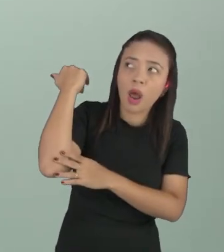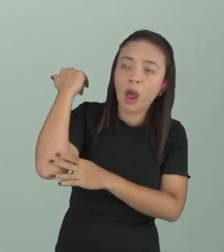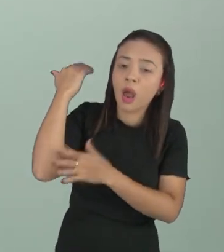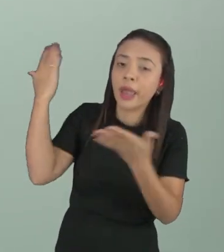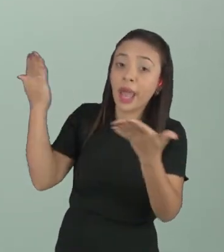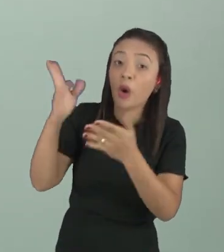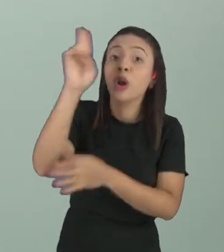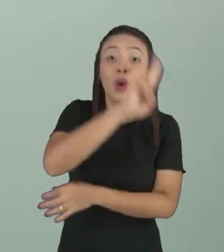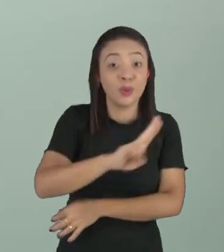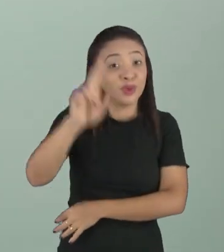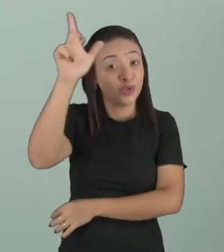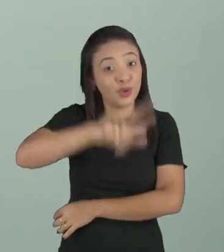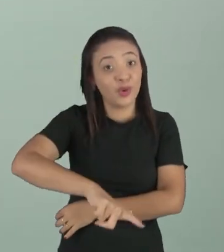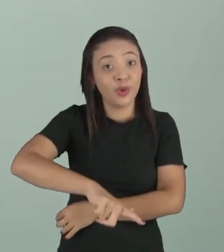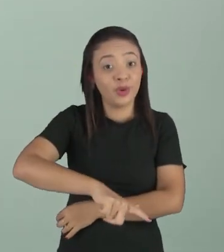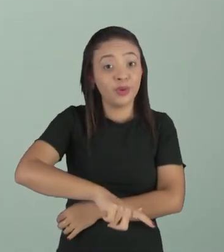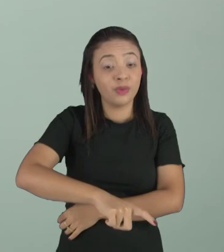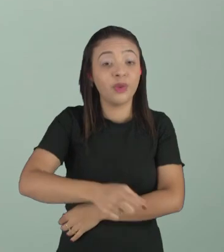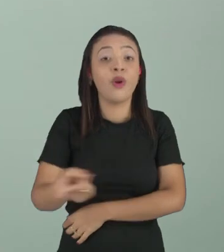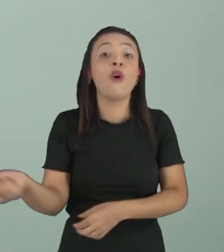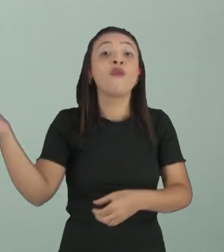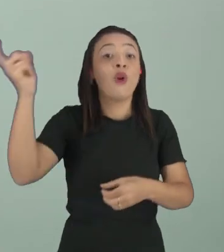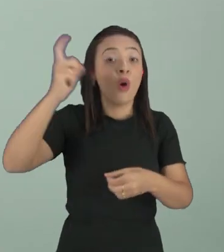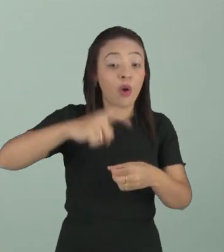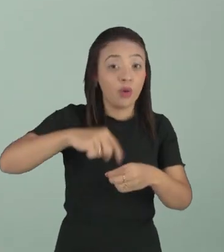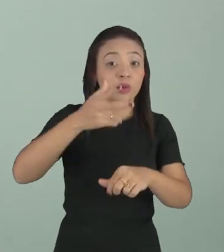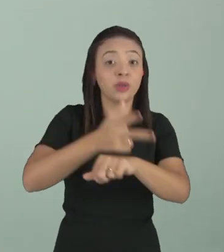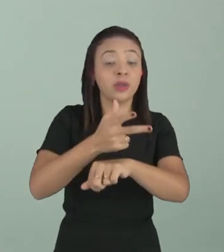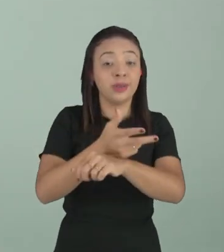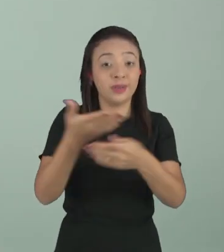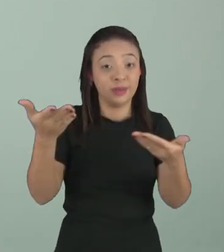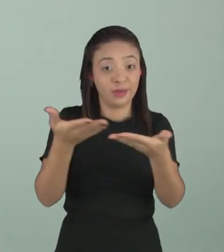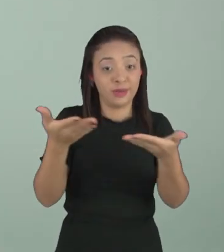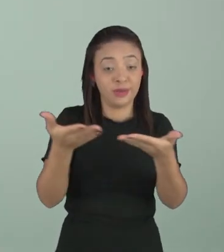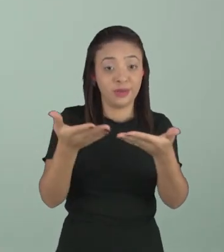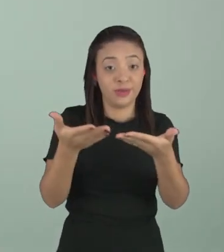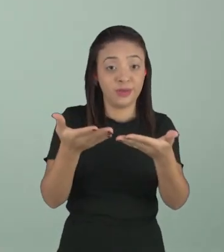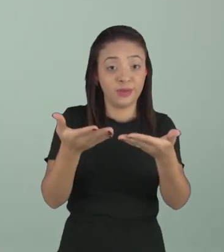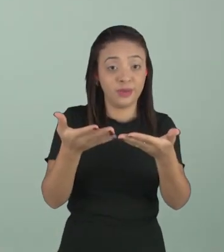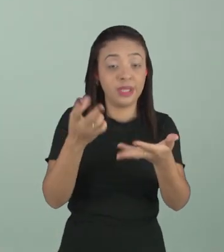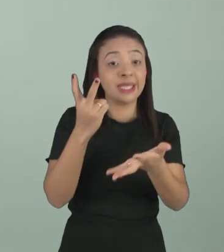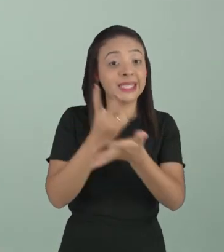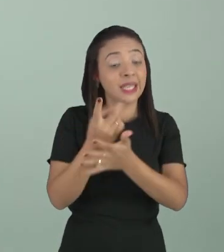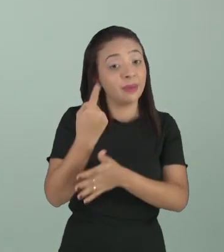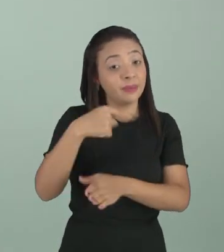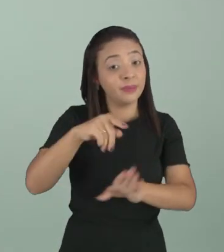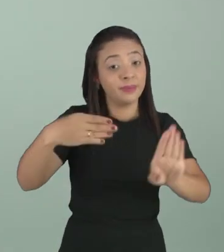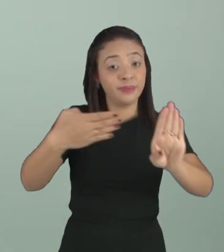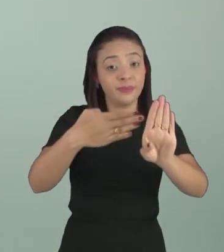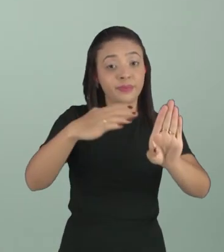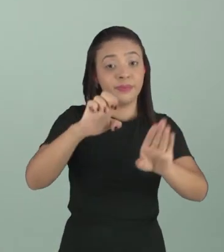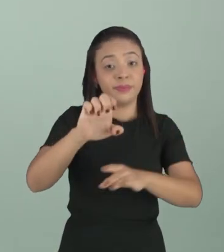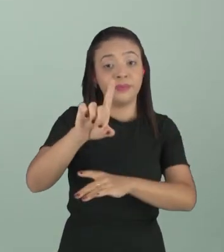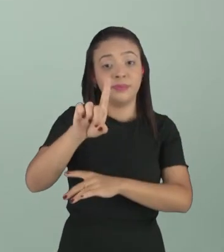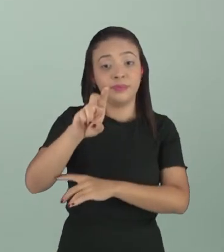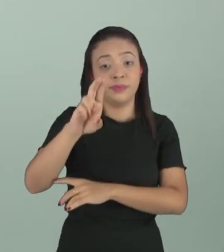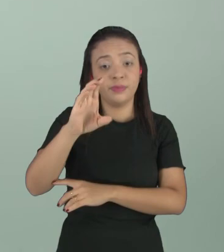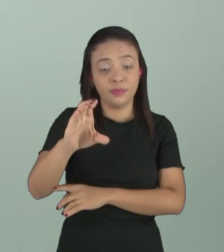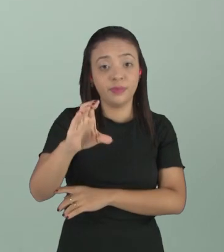você possa entender. Volte nessa teleaula, tá bom? E sempre acesse a plataforma para